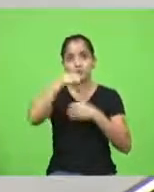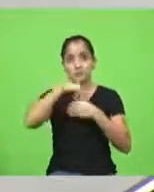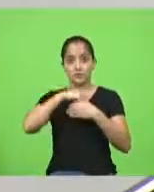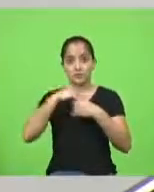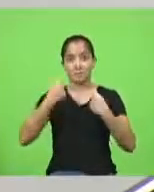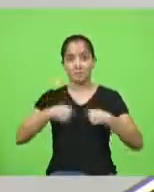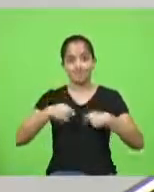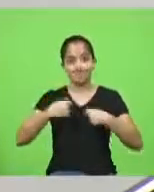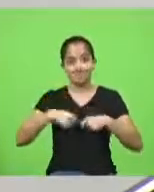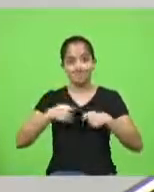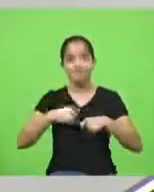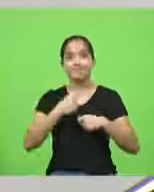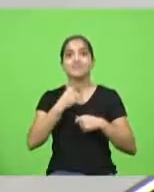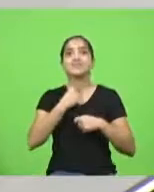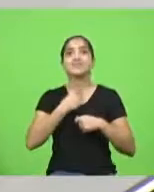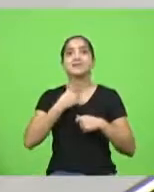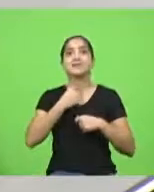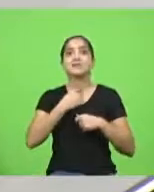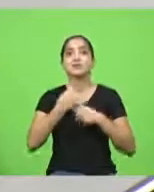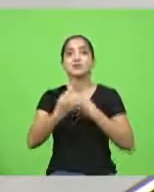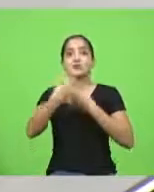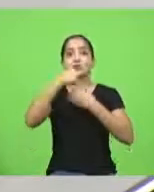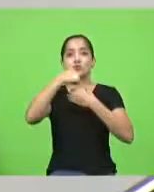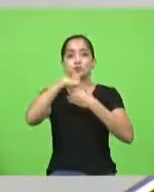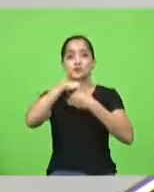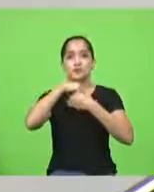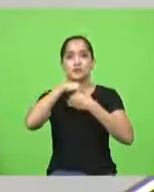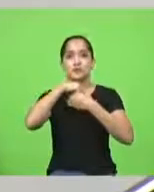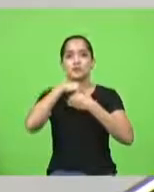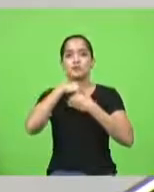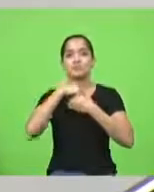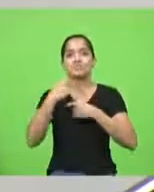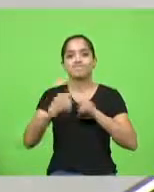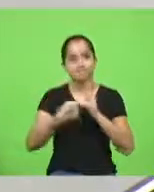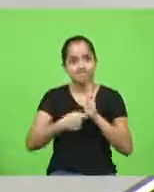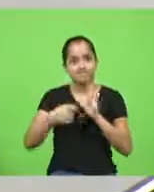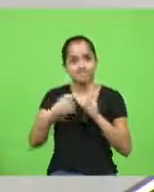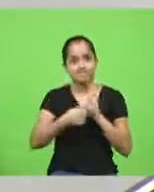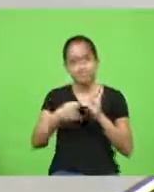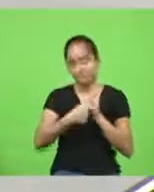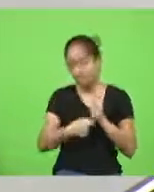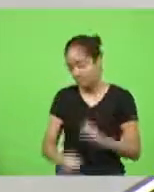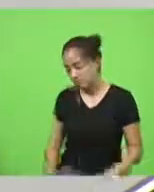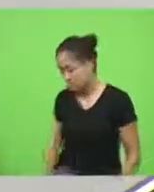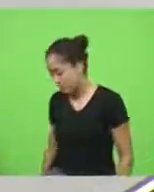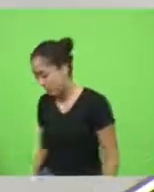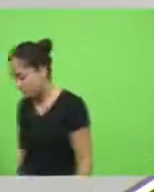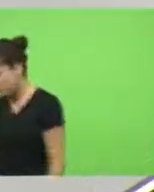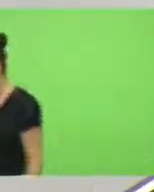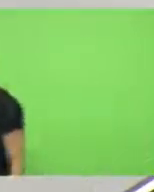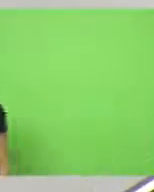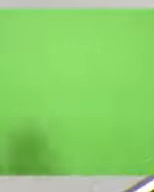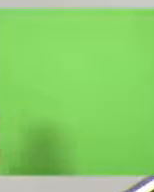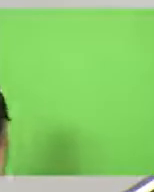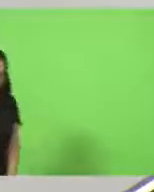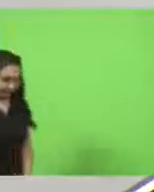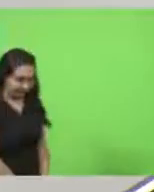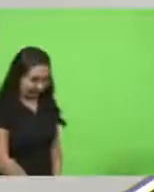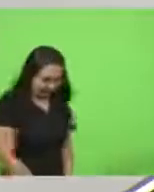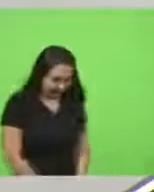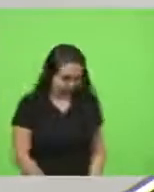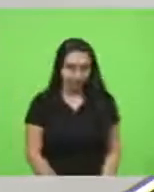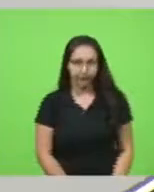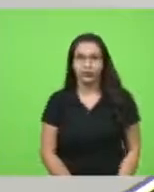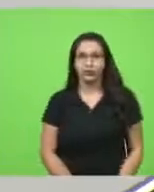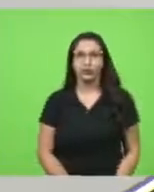fazer traqueostomia. E nessa luta que a medicina, a ciência, os médicos